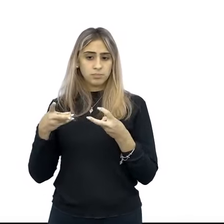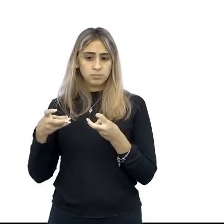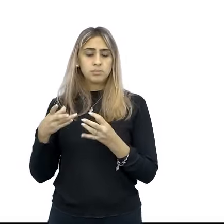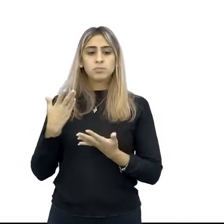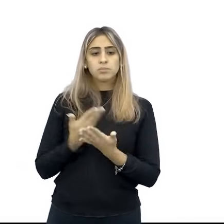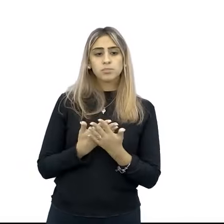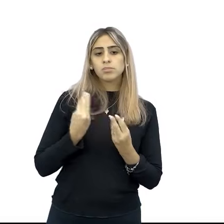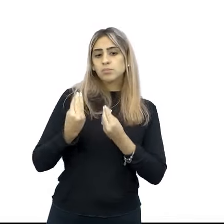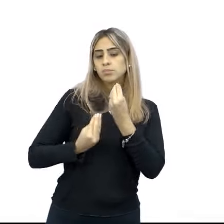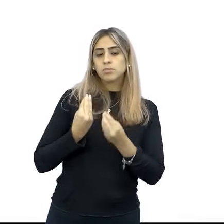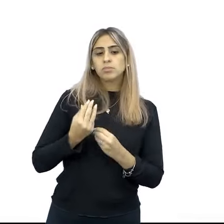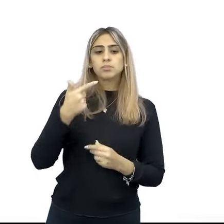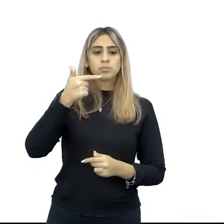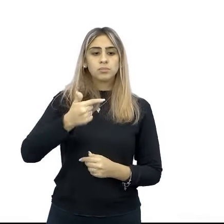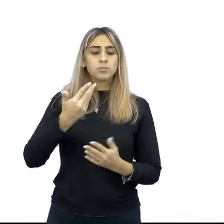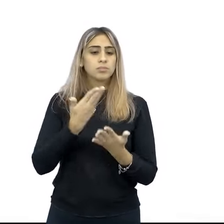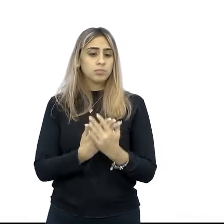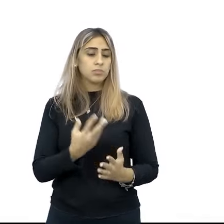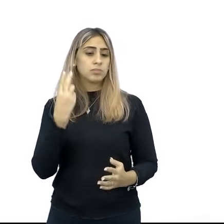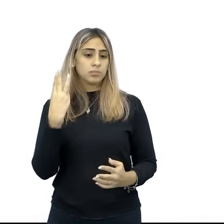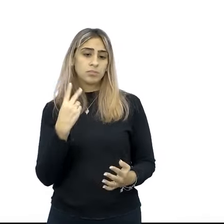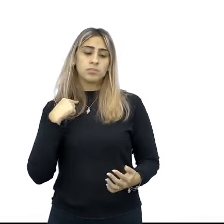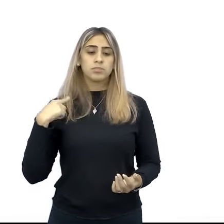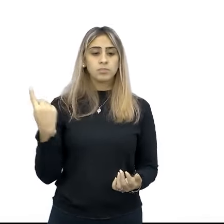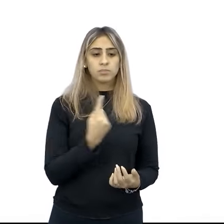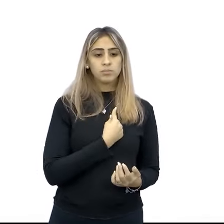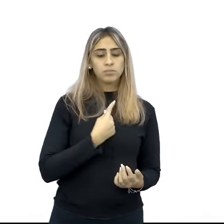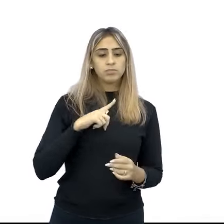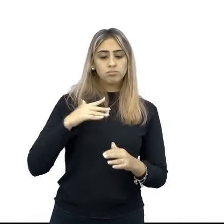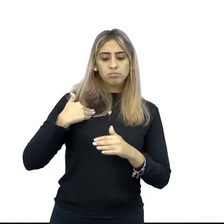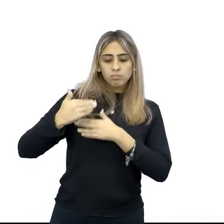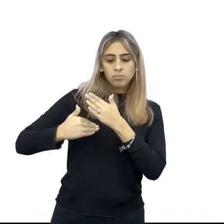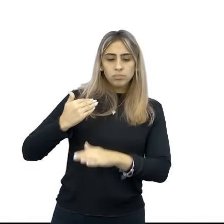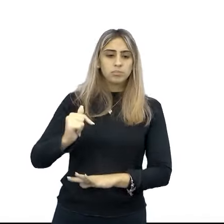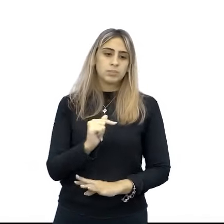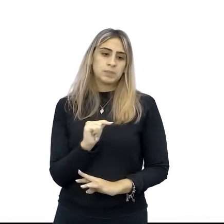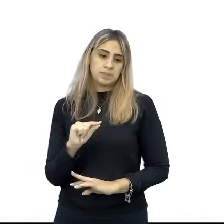aula 7 quanto a aula 3 vão remeter a essa